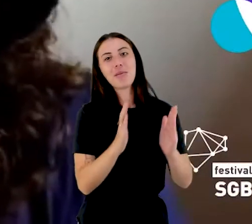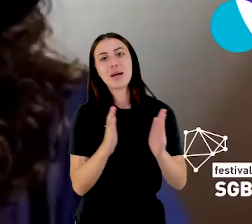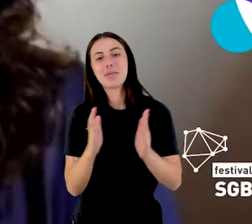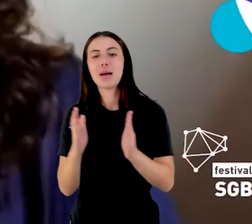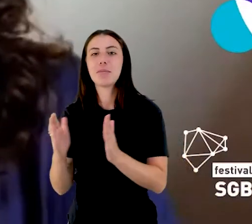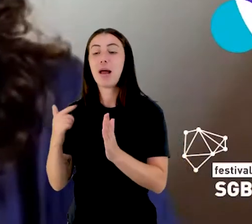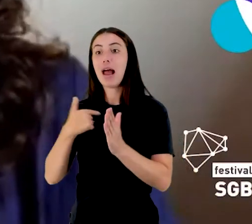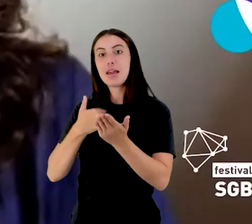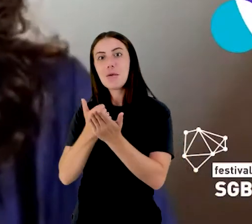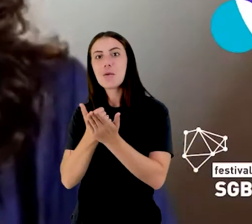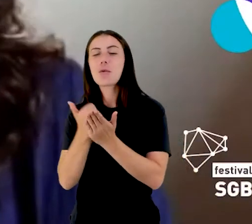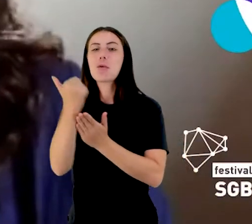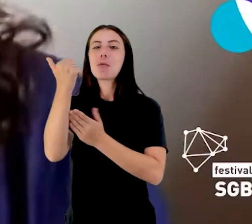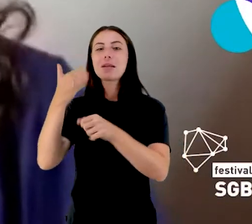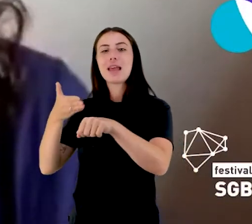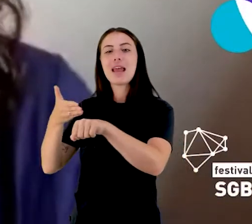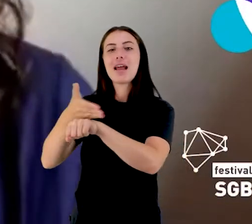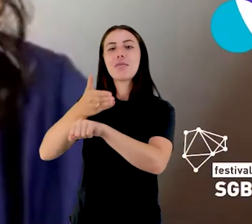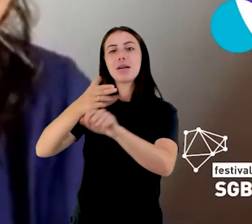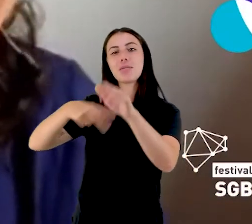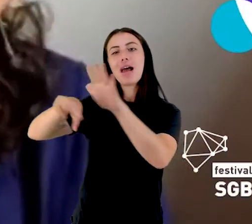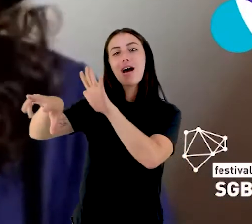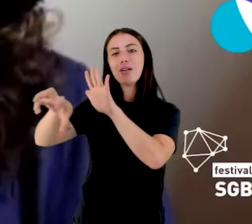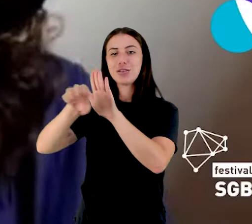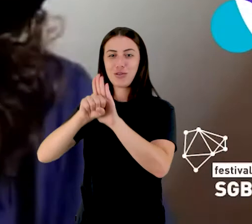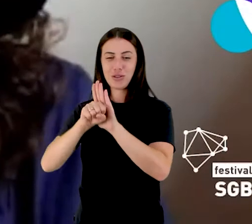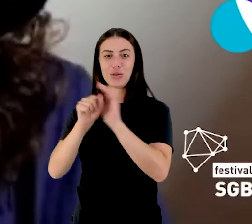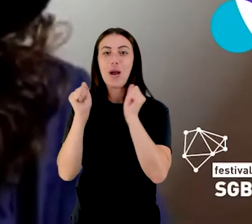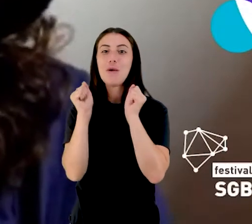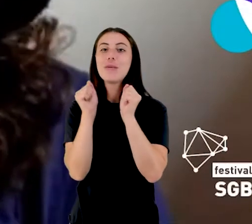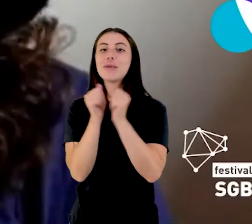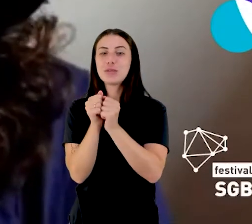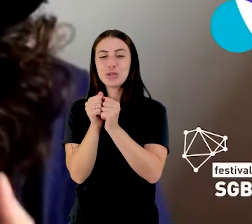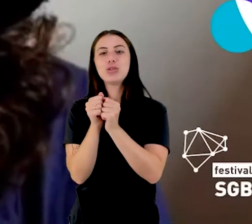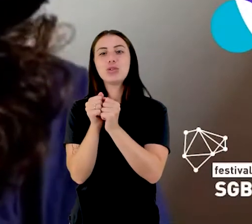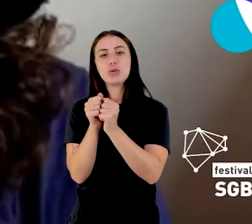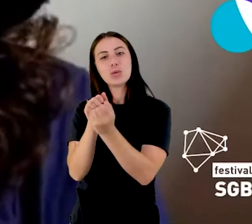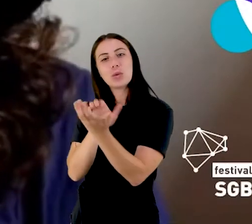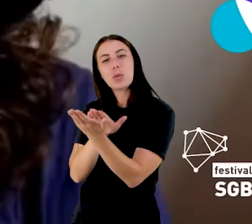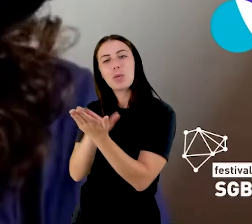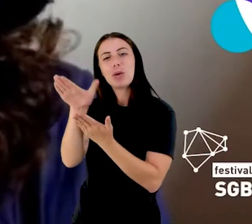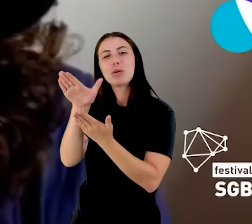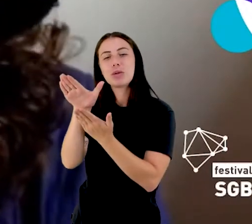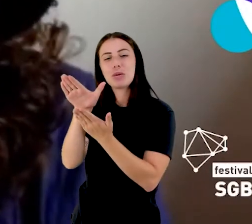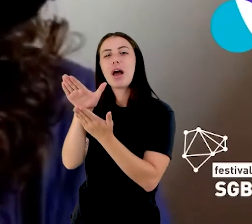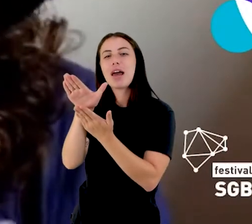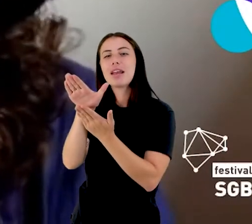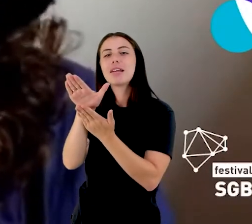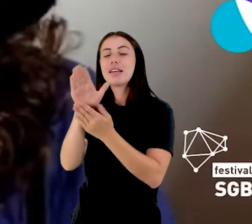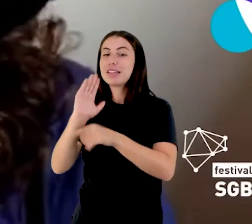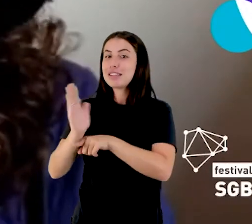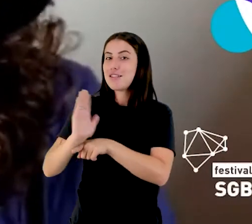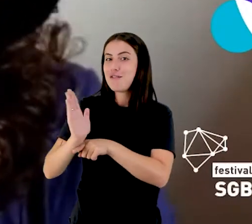no Rio de Janeiro. Eu moro no Rio. E nessa trajetória foi quando eu entrei para o audiovisual,